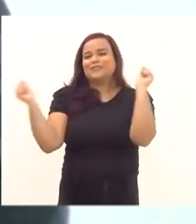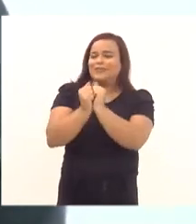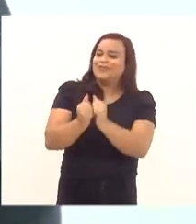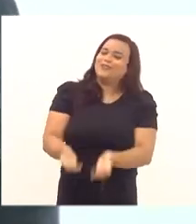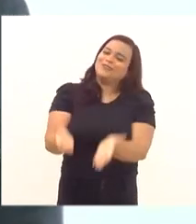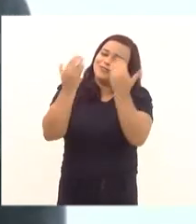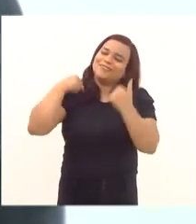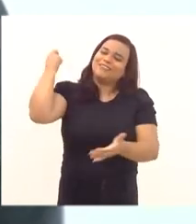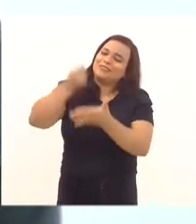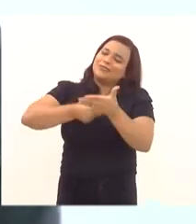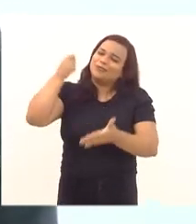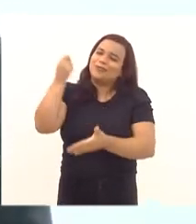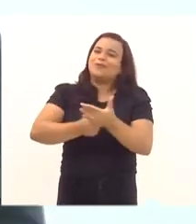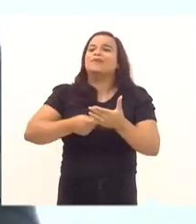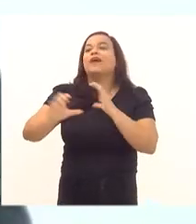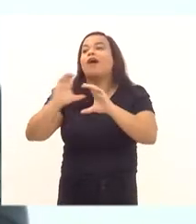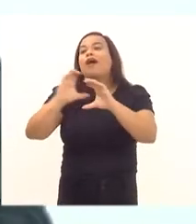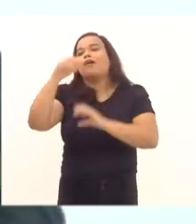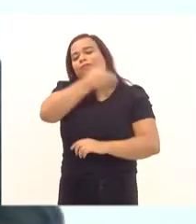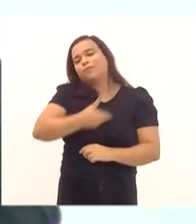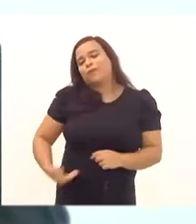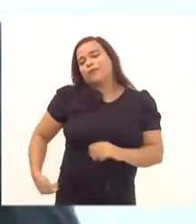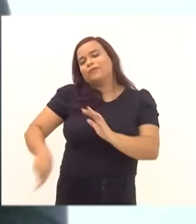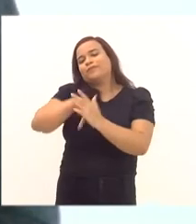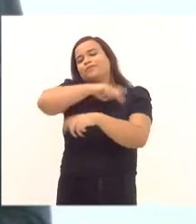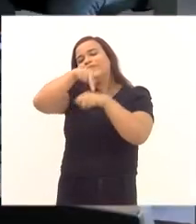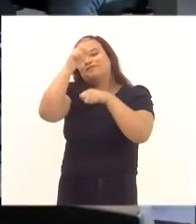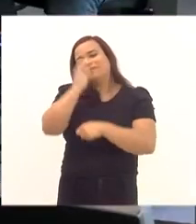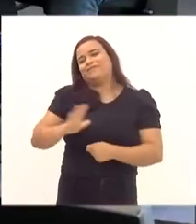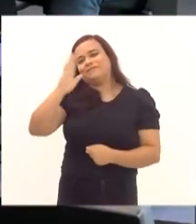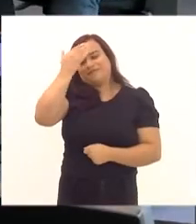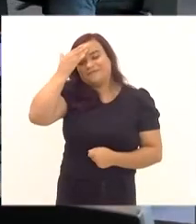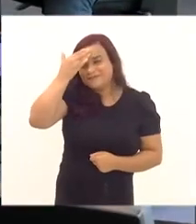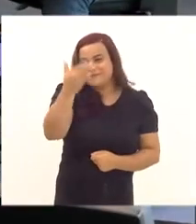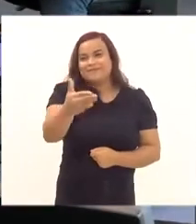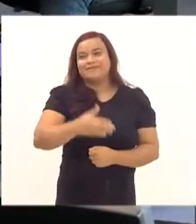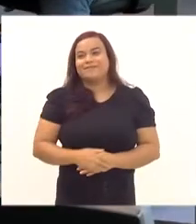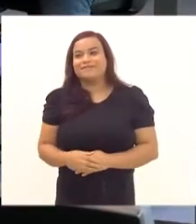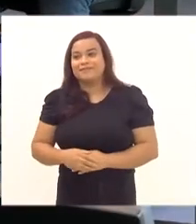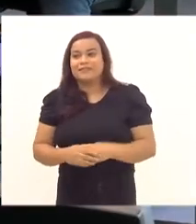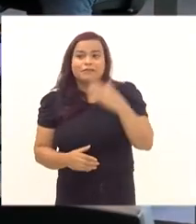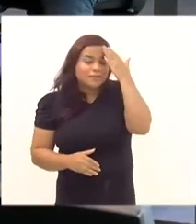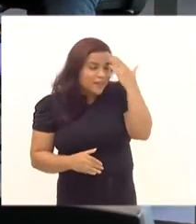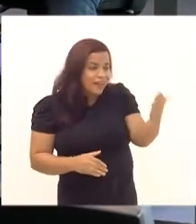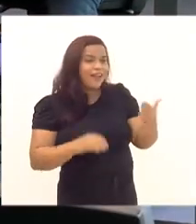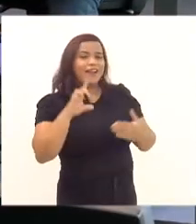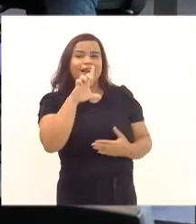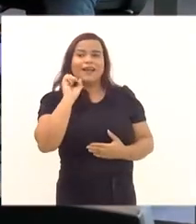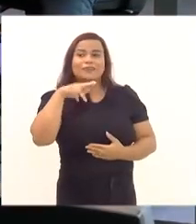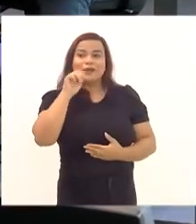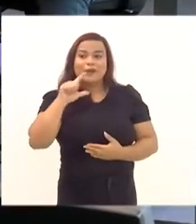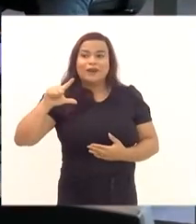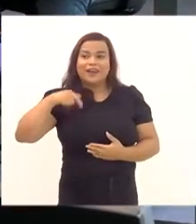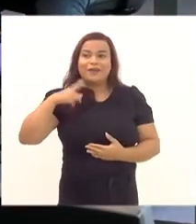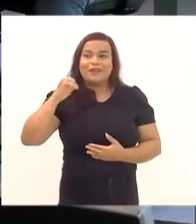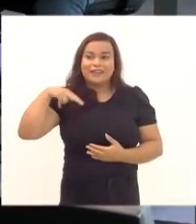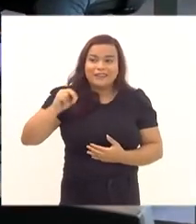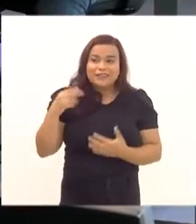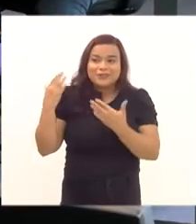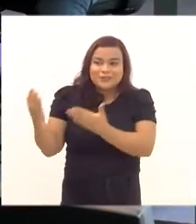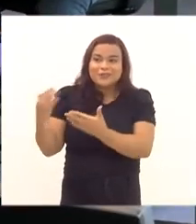juntos vamos lutar pela comunicação pública no nosso país obrigado querido Leonel Quirino